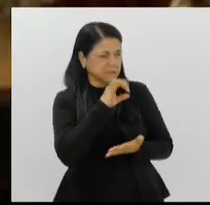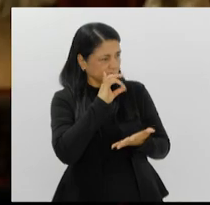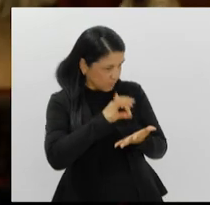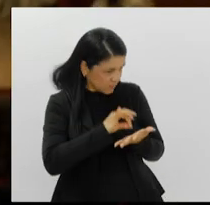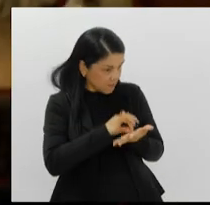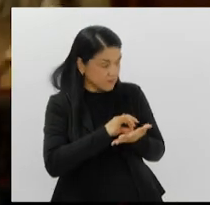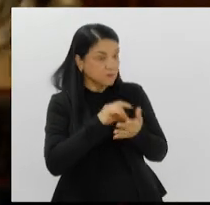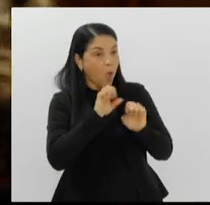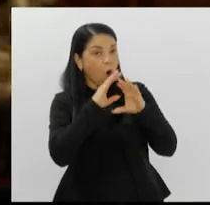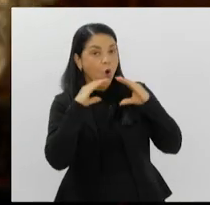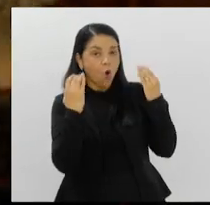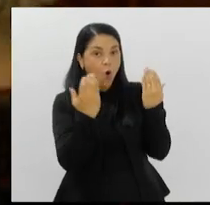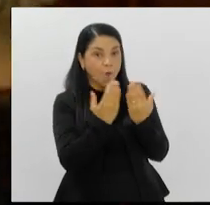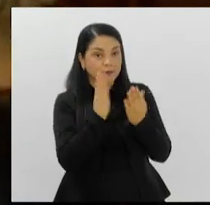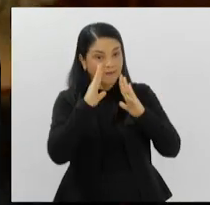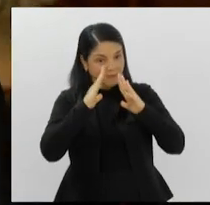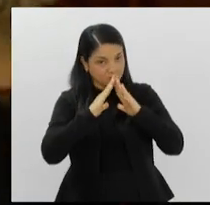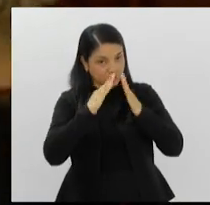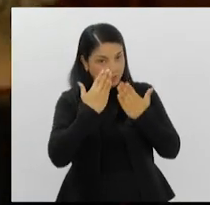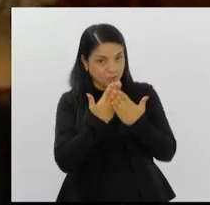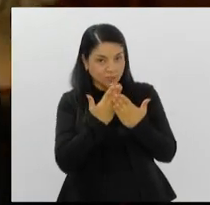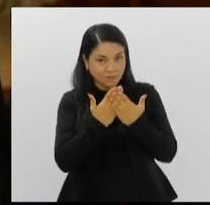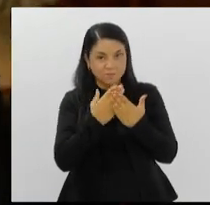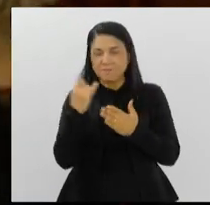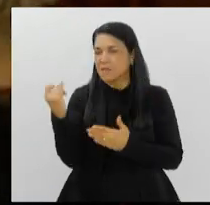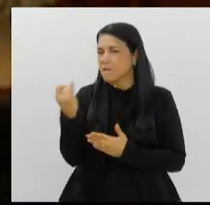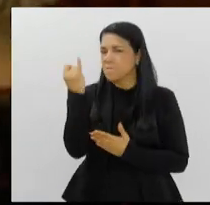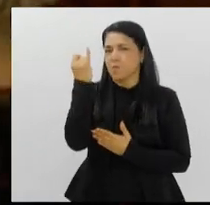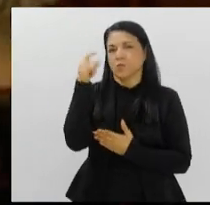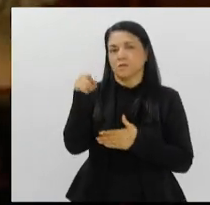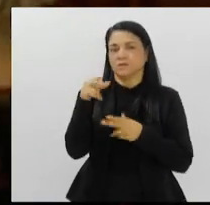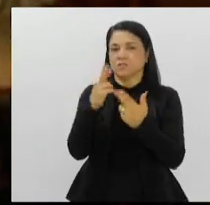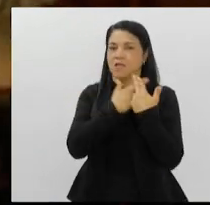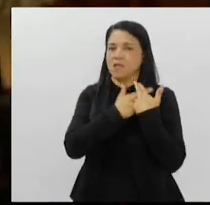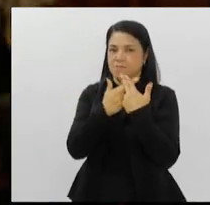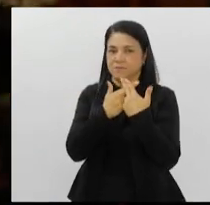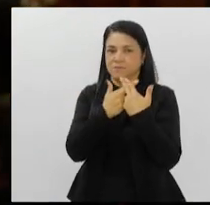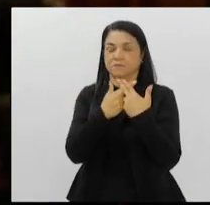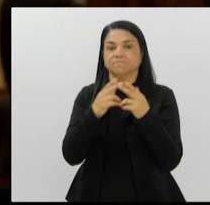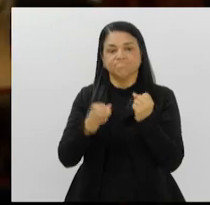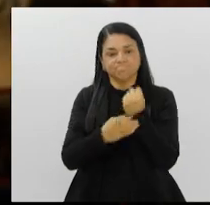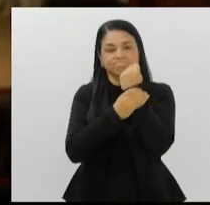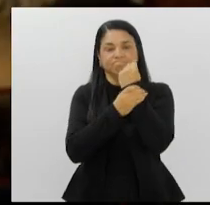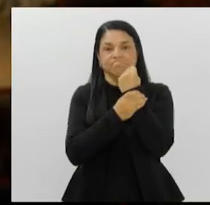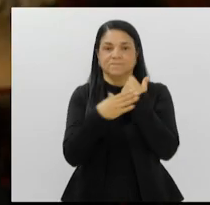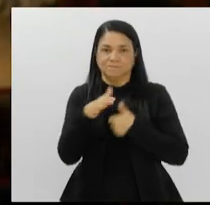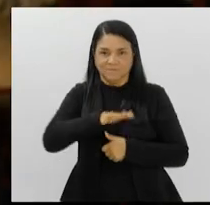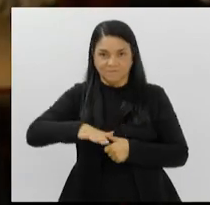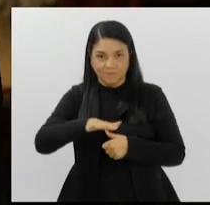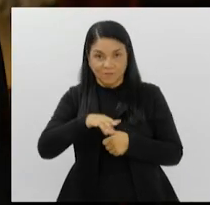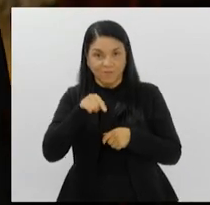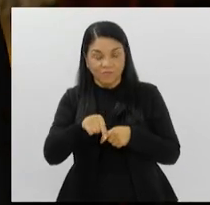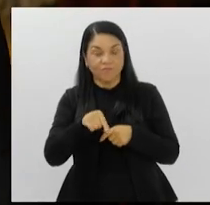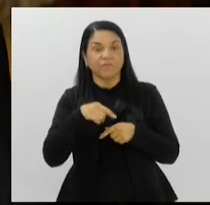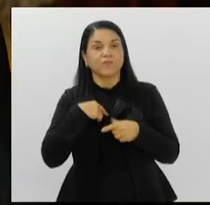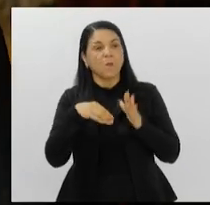a comunidade escolar é a grande responsável por esse ambiente de segurança. Todos esses